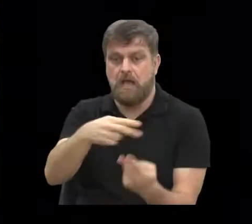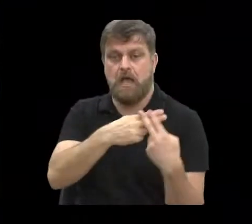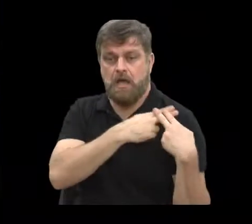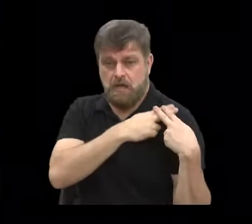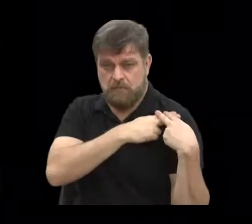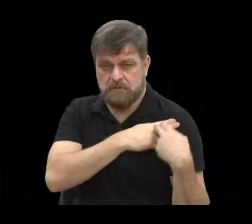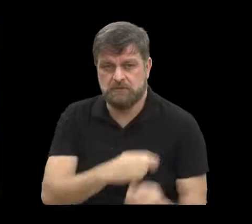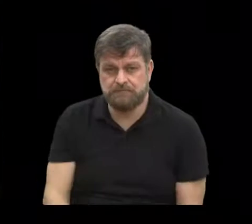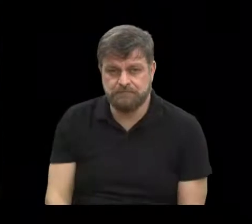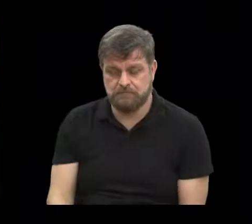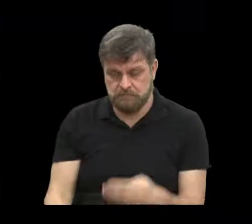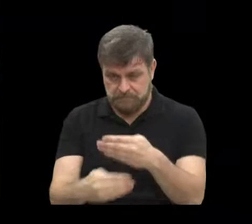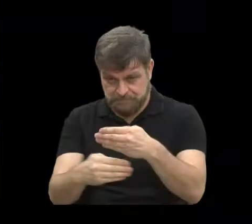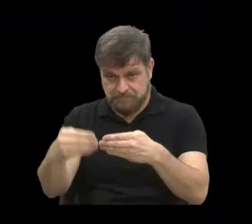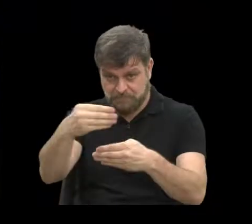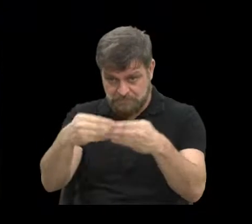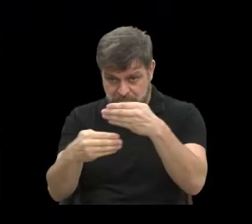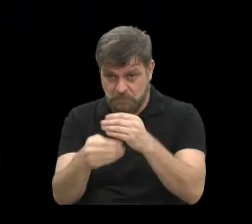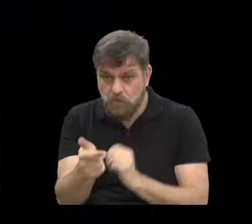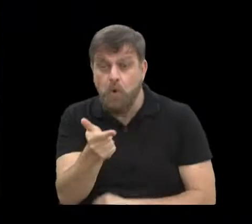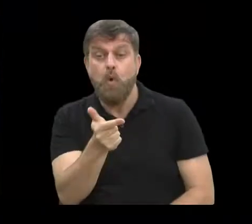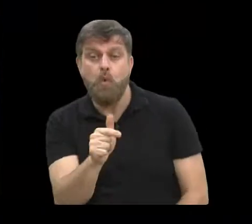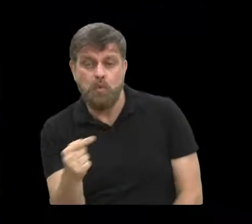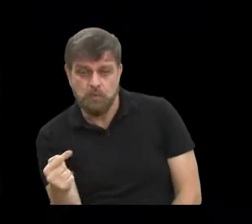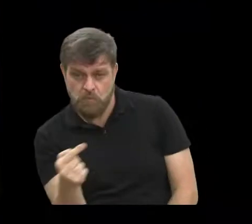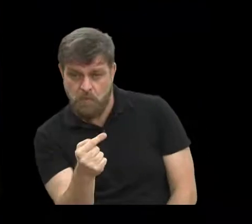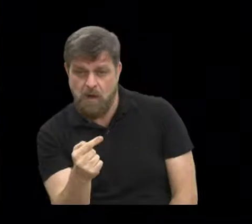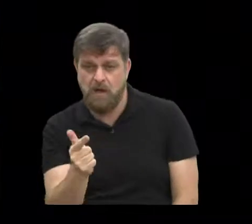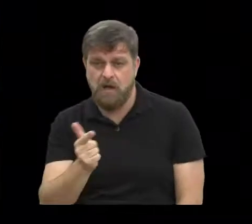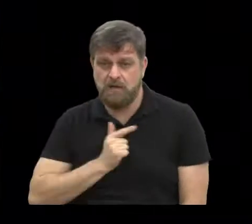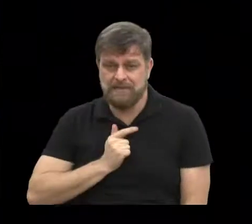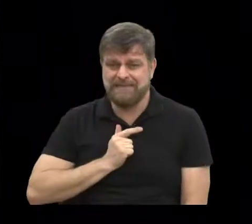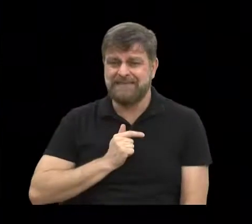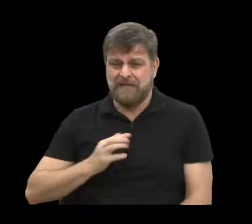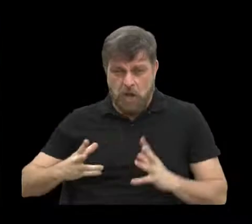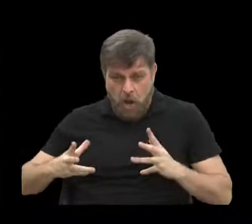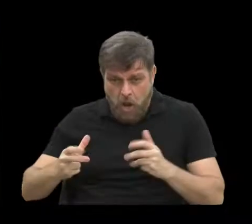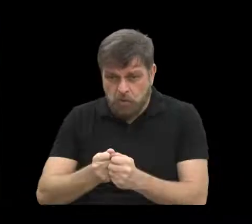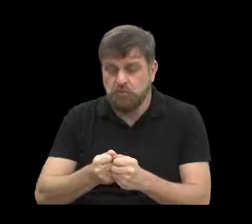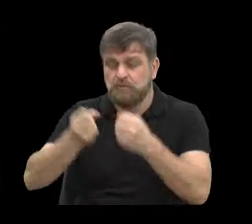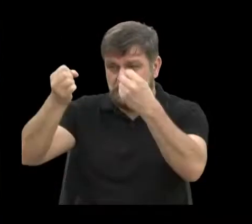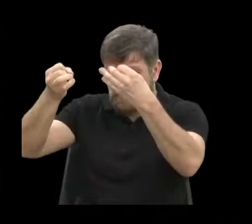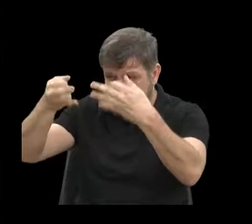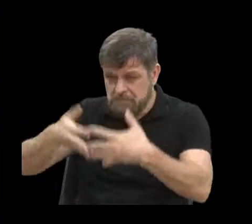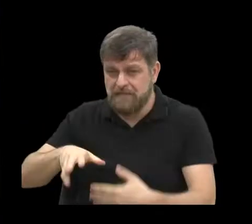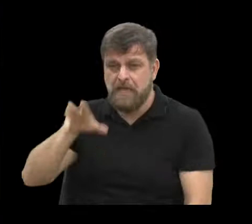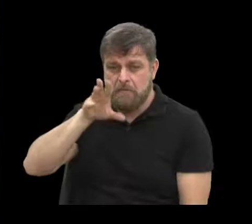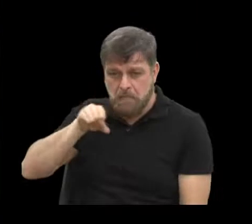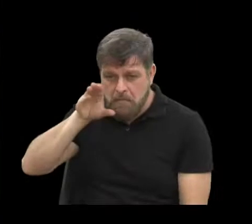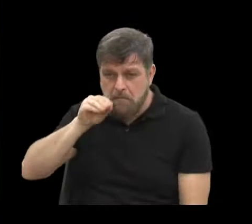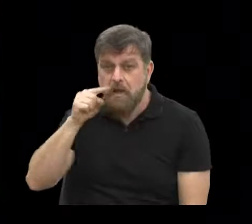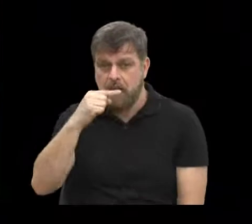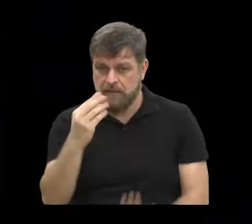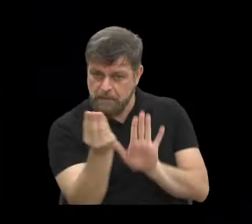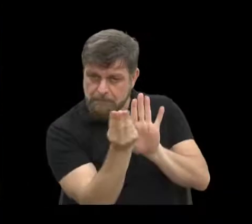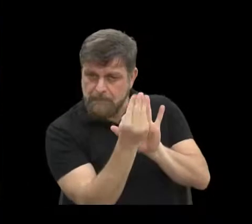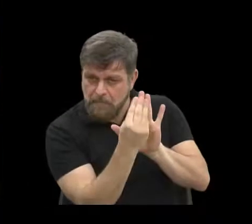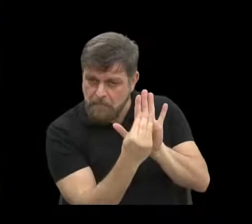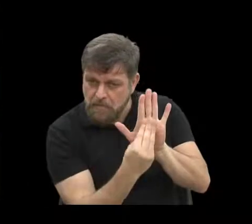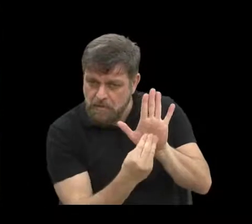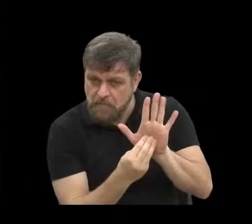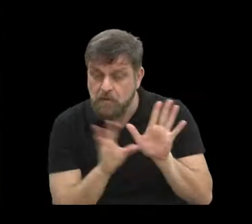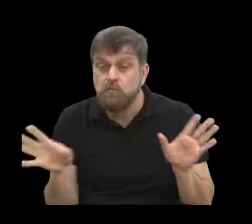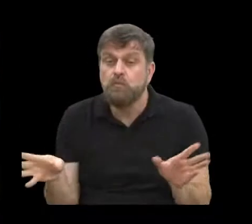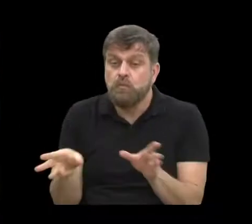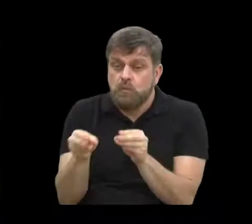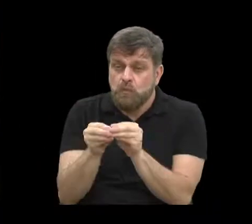na próxima tela, tem isso tudo que eu acabei de falar para vocês. Em